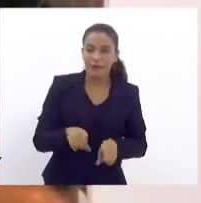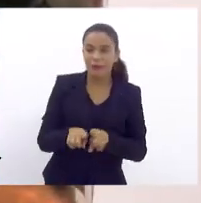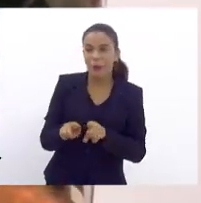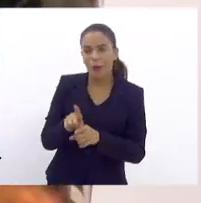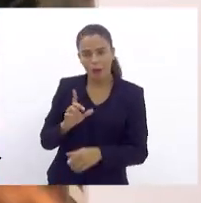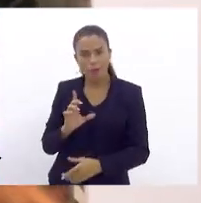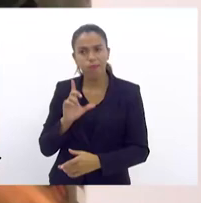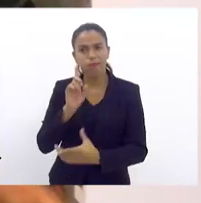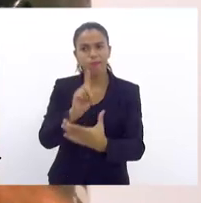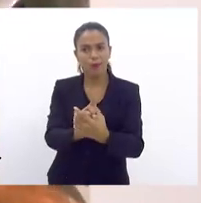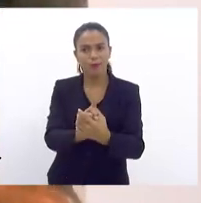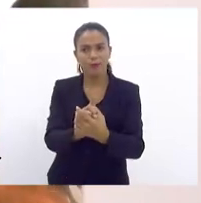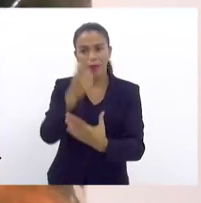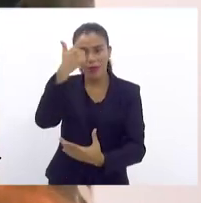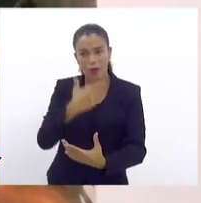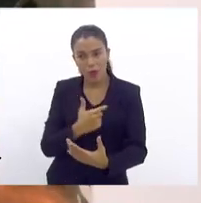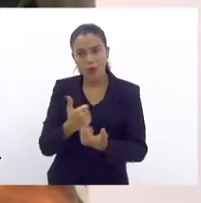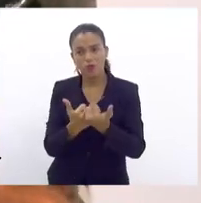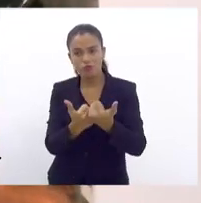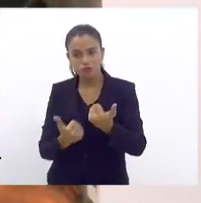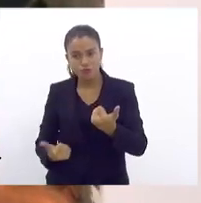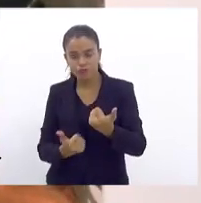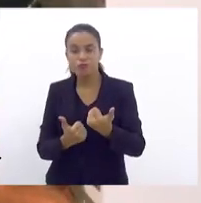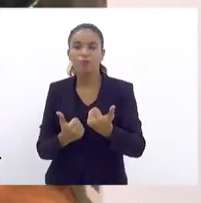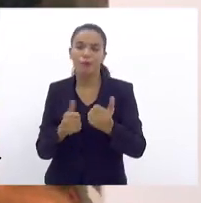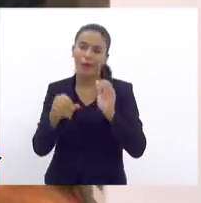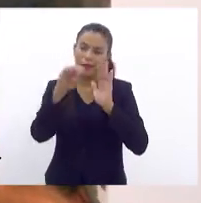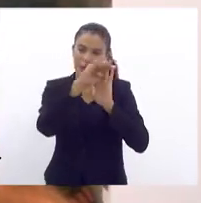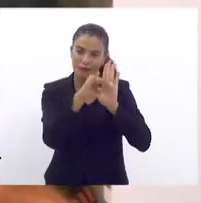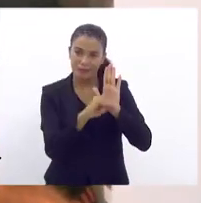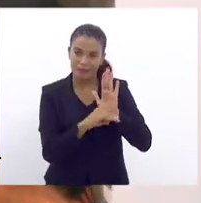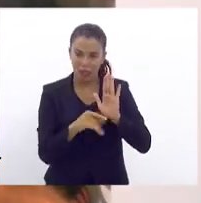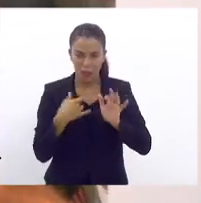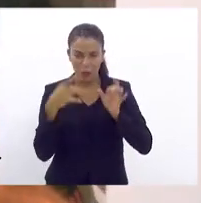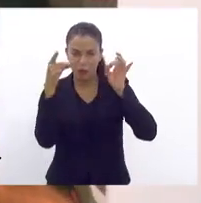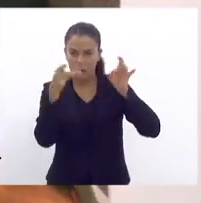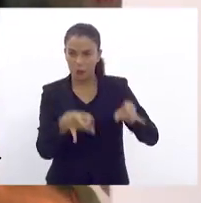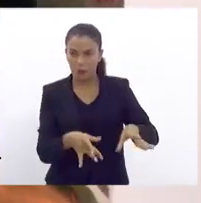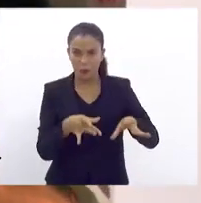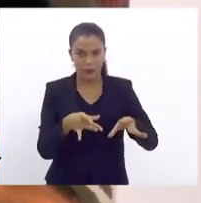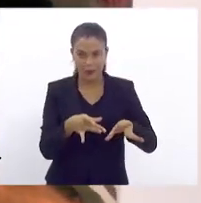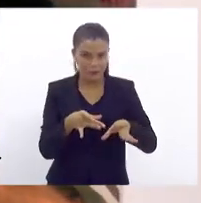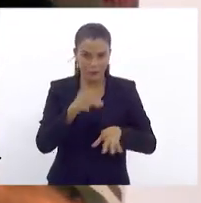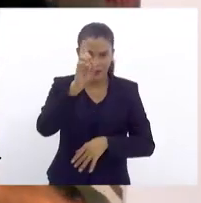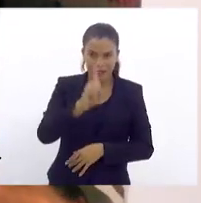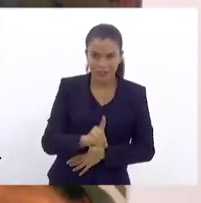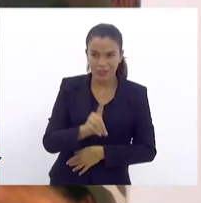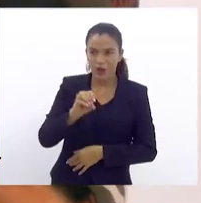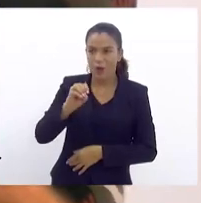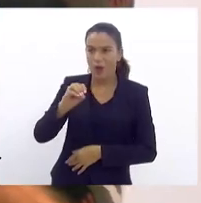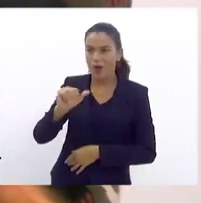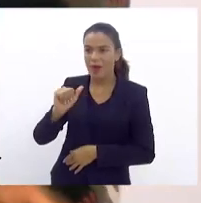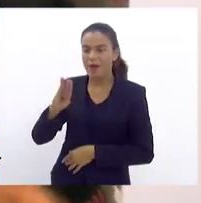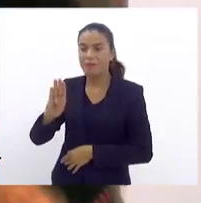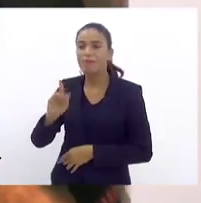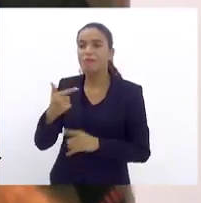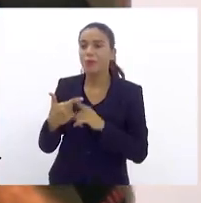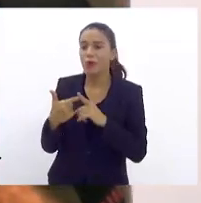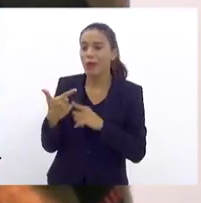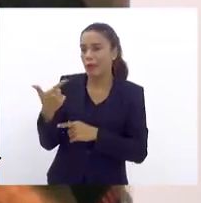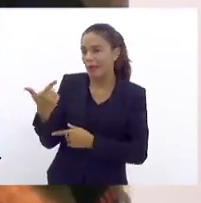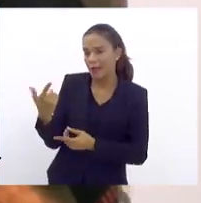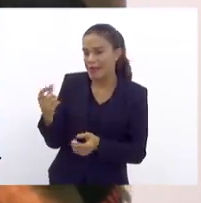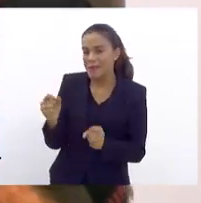de ser superintendente pra essa pauta né é Eu não abandonei lá a diretoria da OAB Até porque não tem